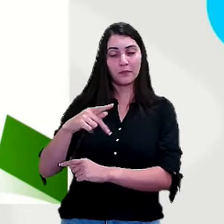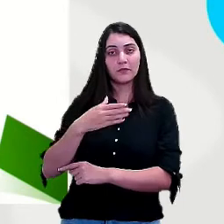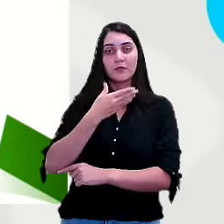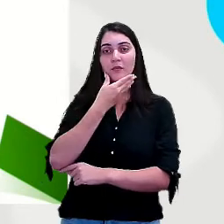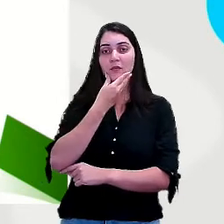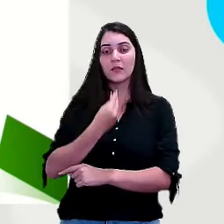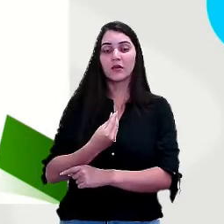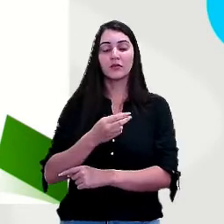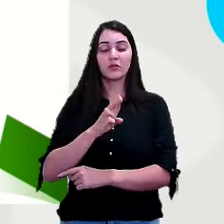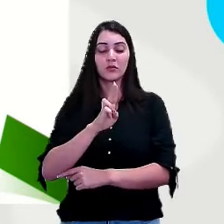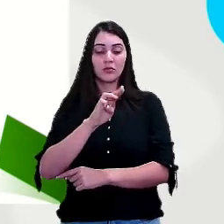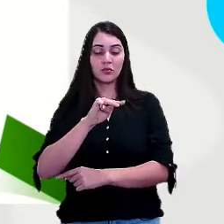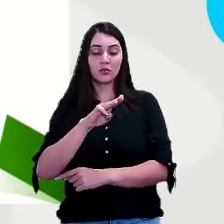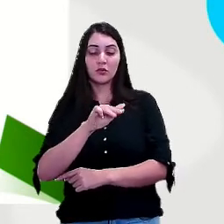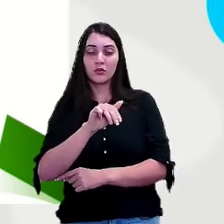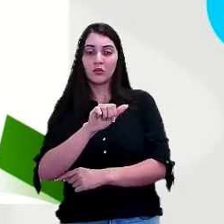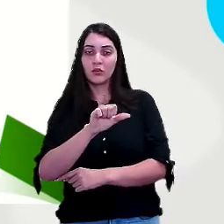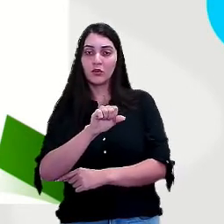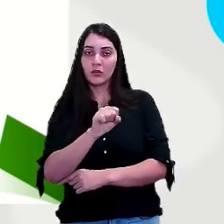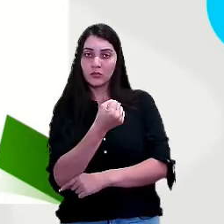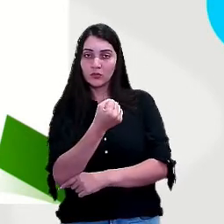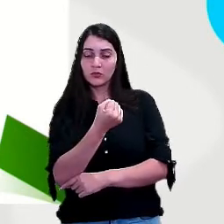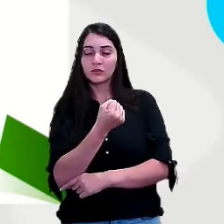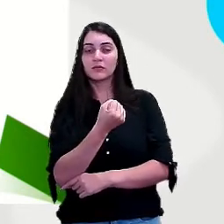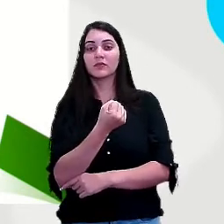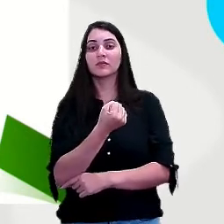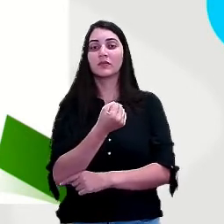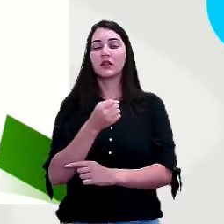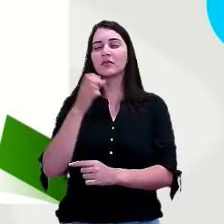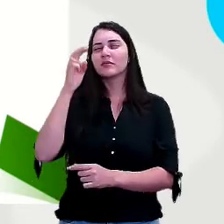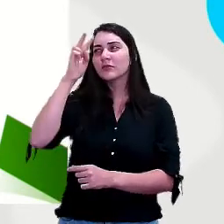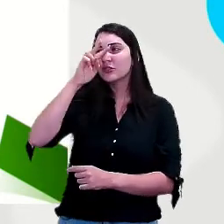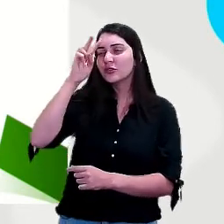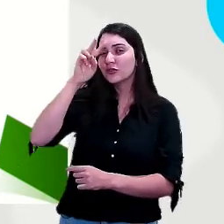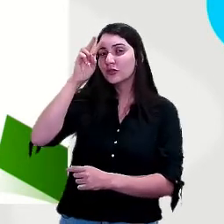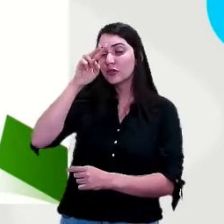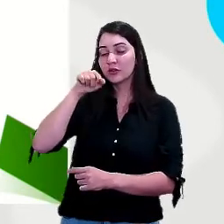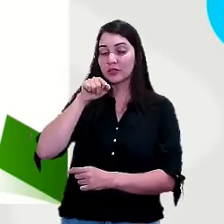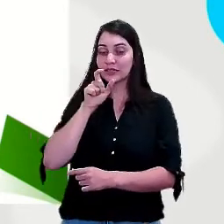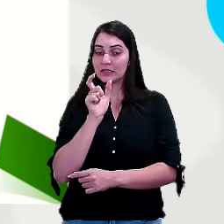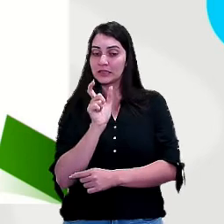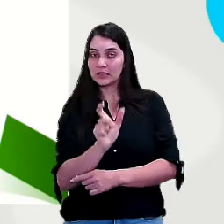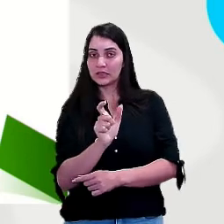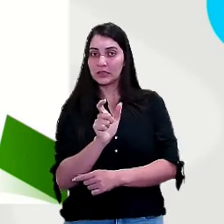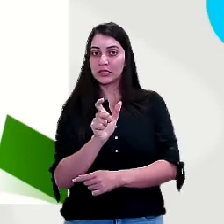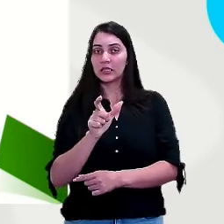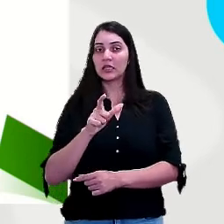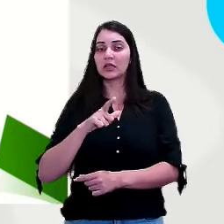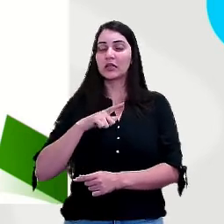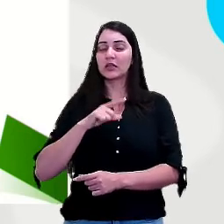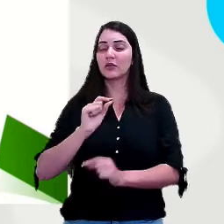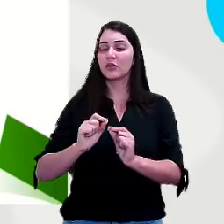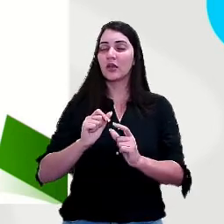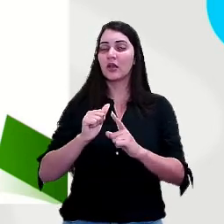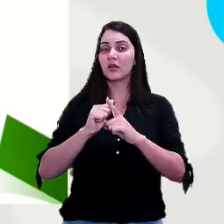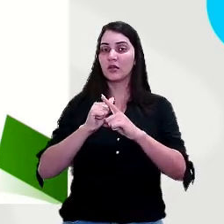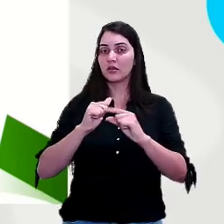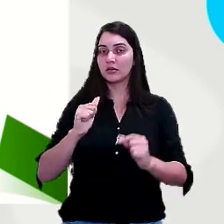E o umas, por fim, aí no final, umas histórias. Esse umas vem como artigo